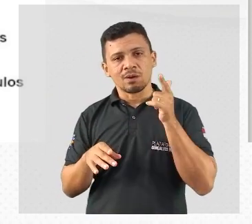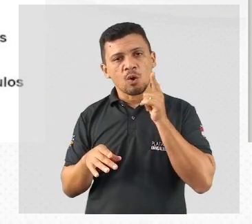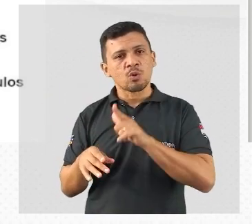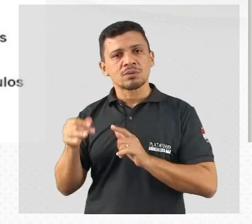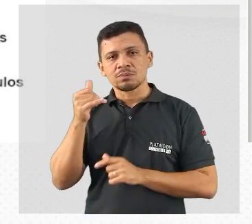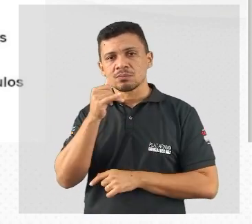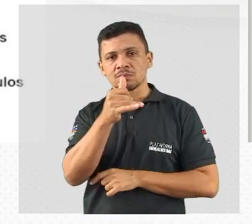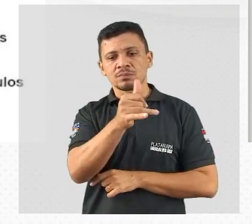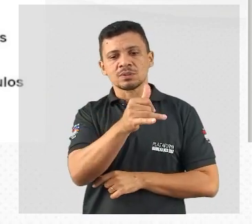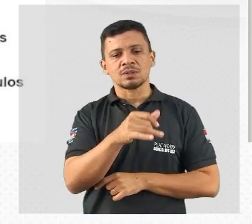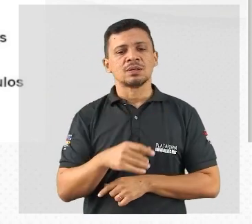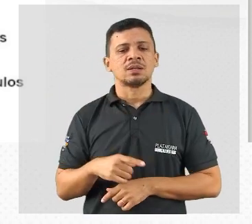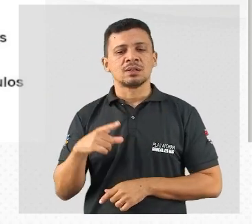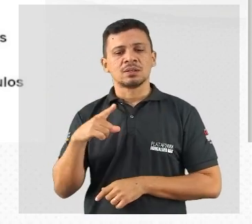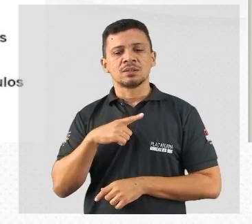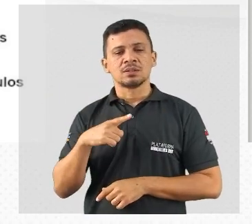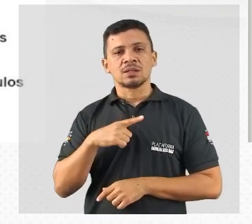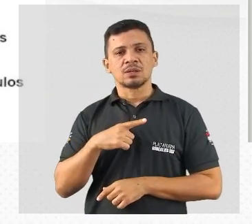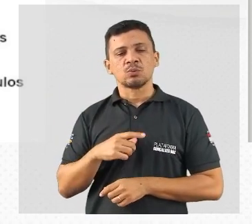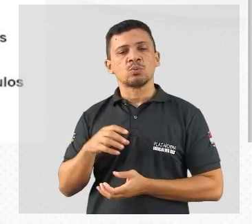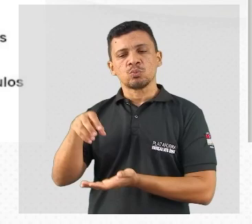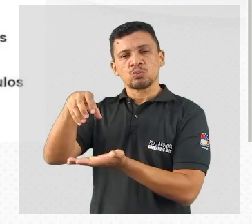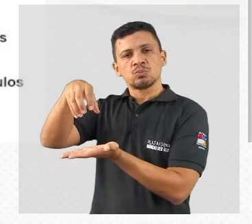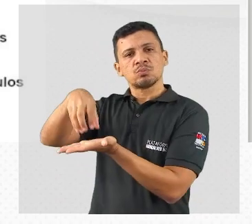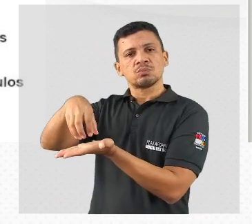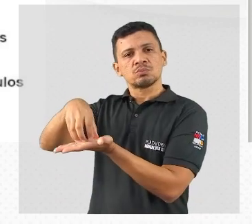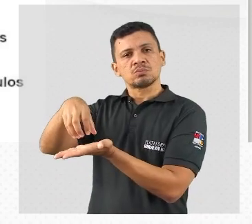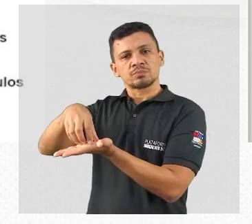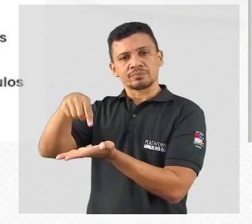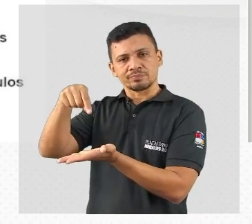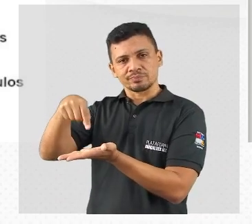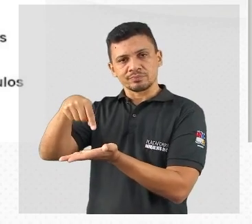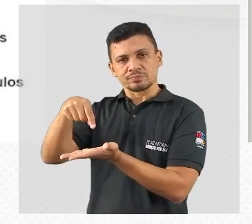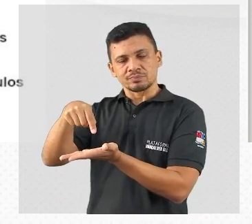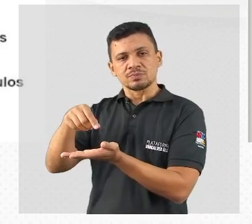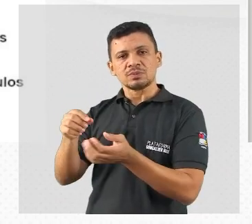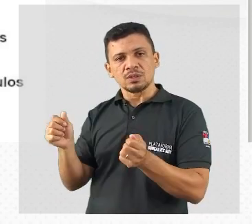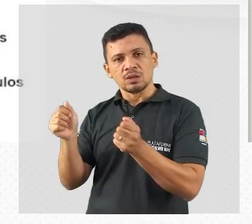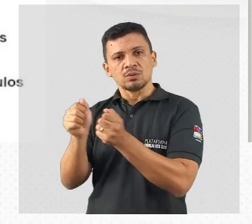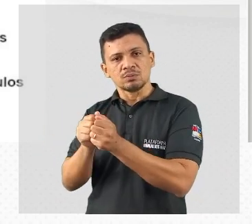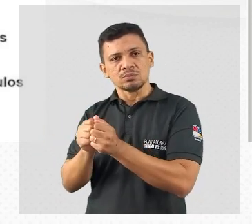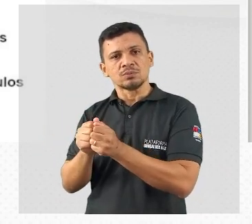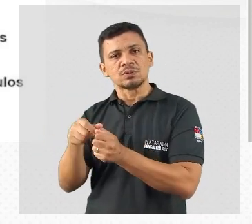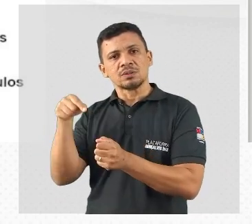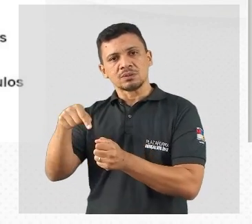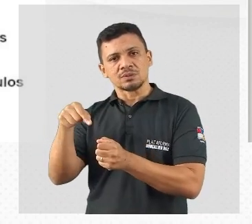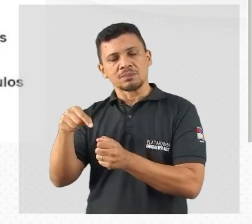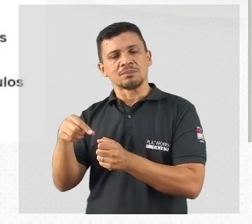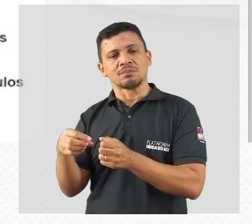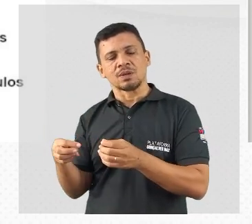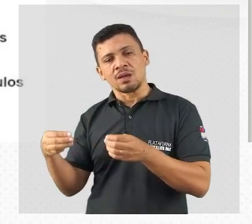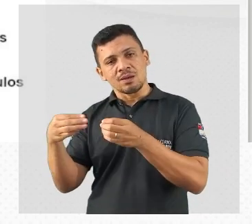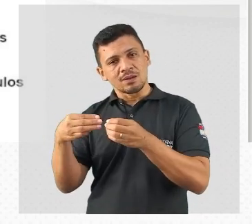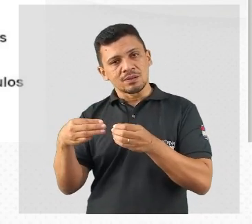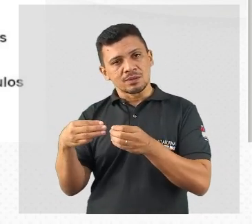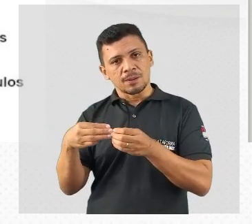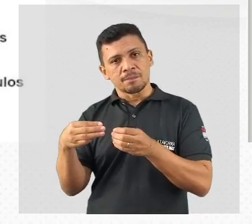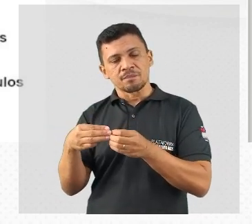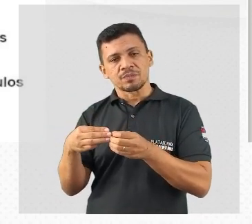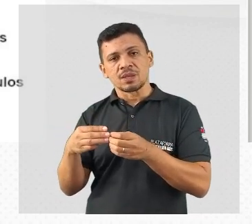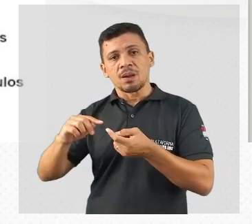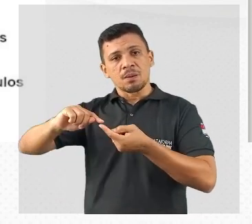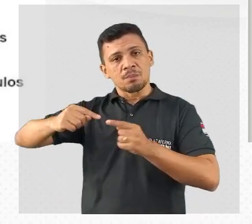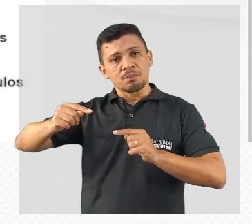temos o nucleolo e o núcleo, que fazem parte ali do núcleo celular, né, que fazem parte, que ajudam o